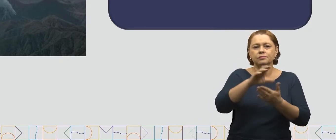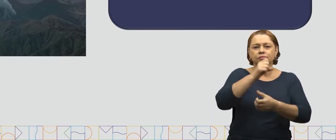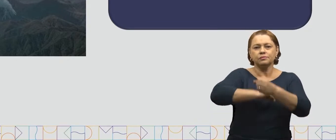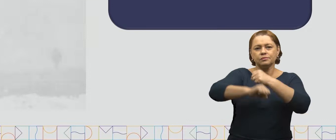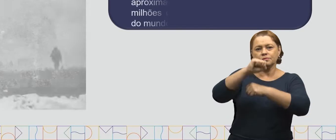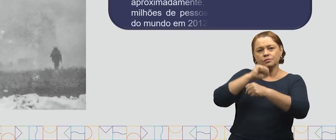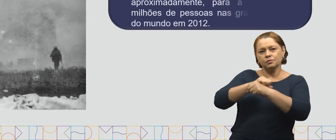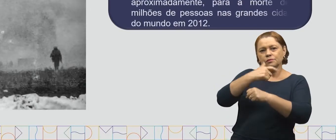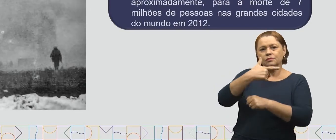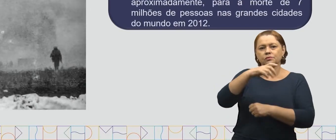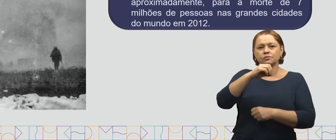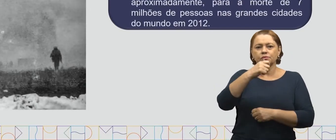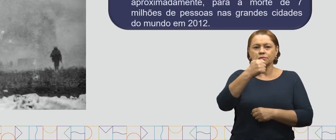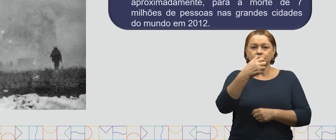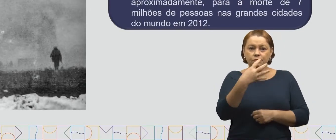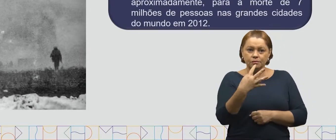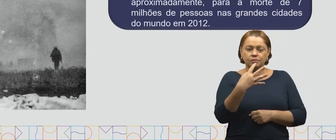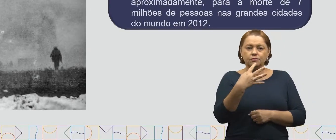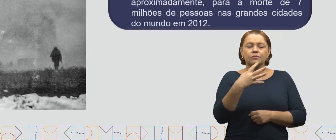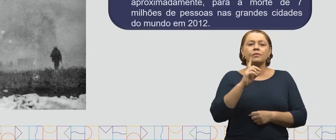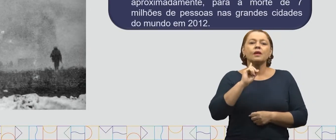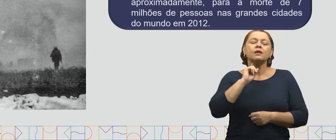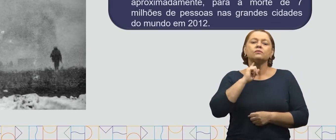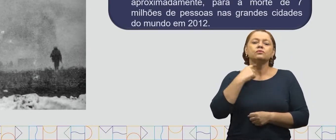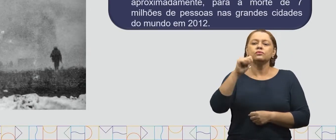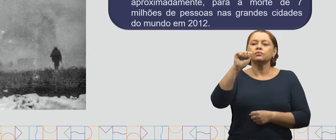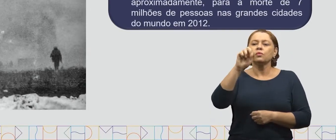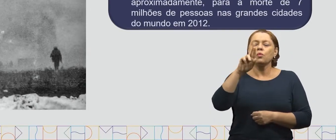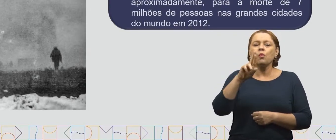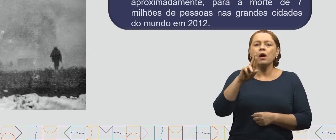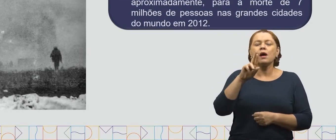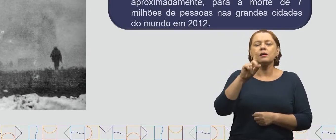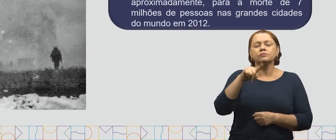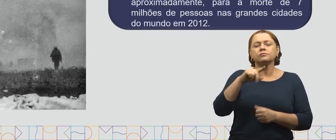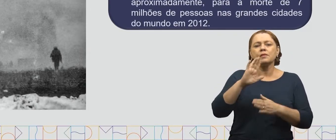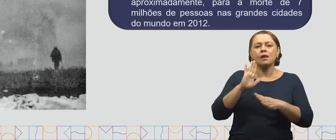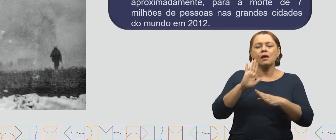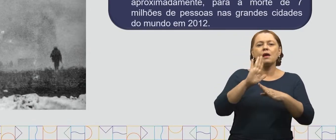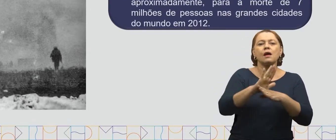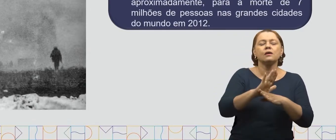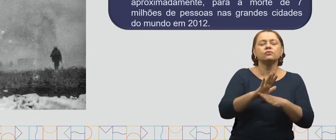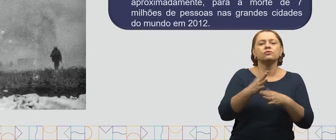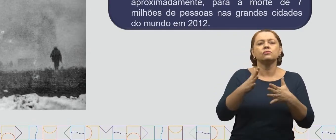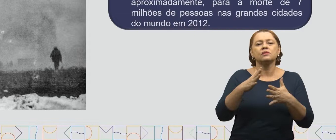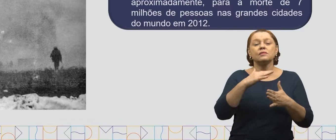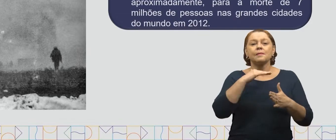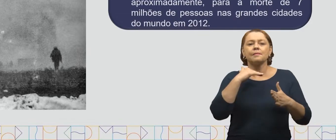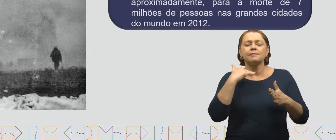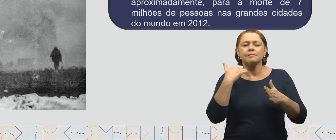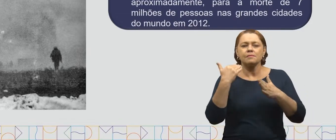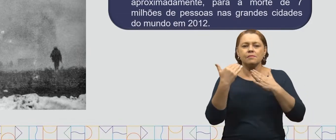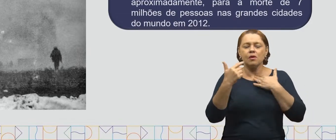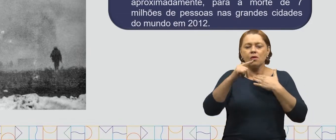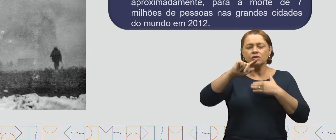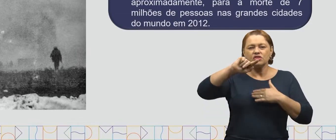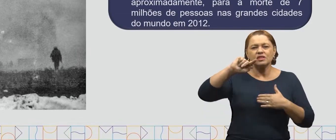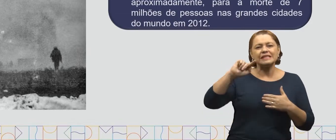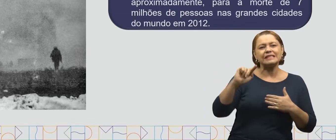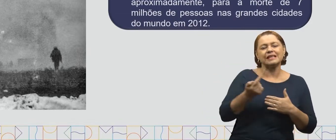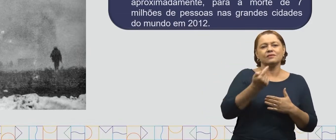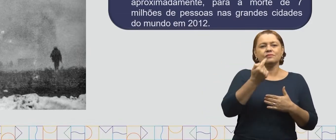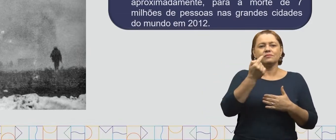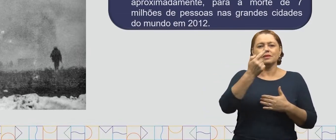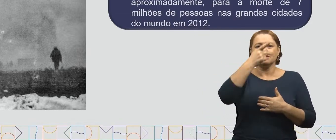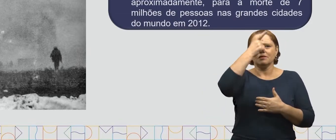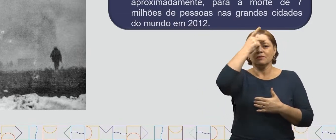2014, a poluição atmosférica contribuiu aproximadamente para a morte de 7 milhões de